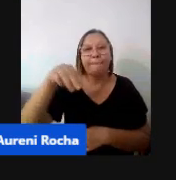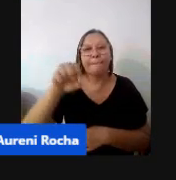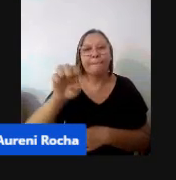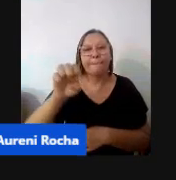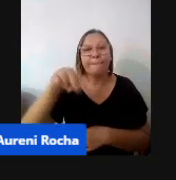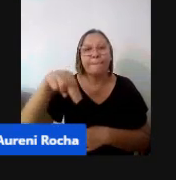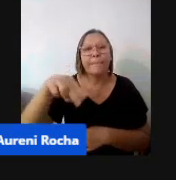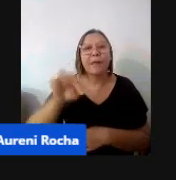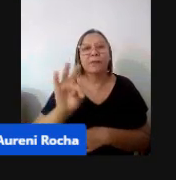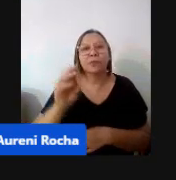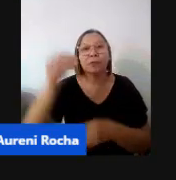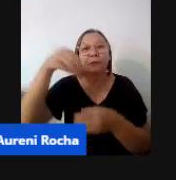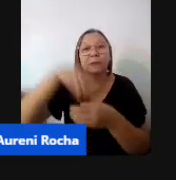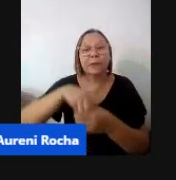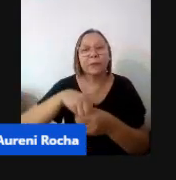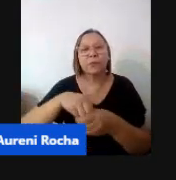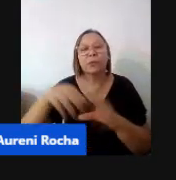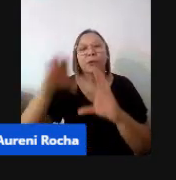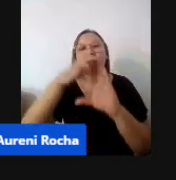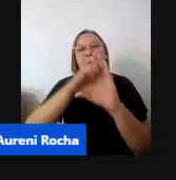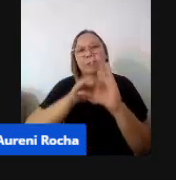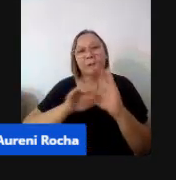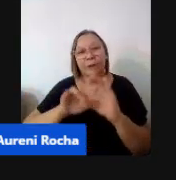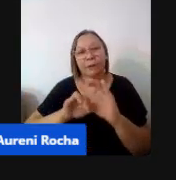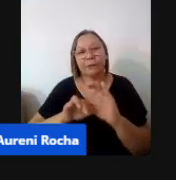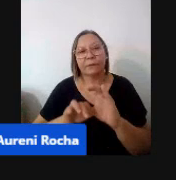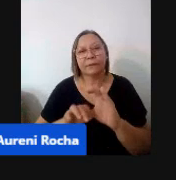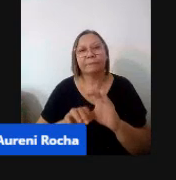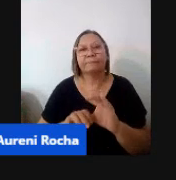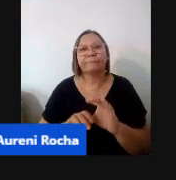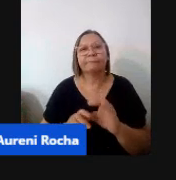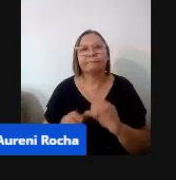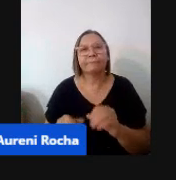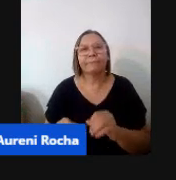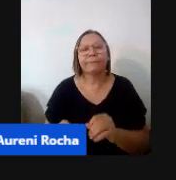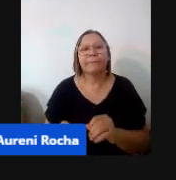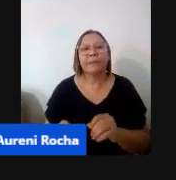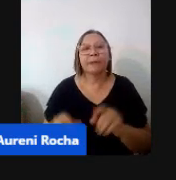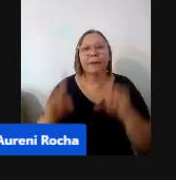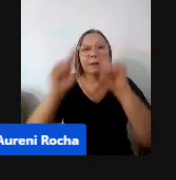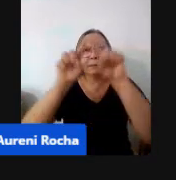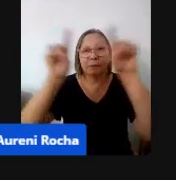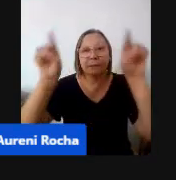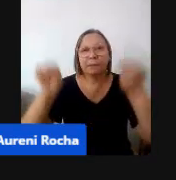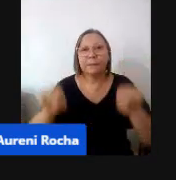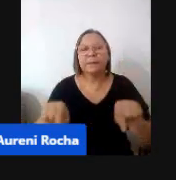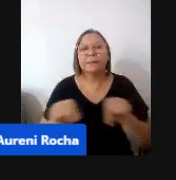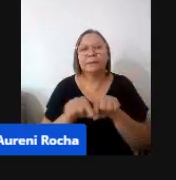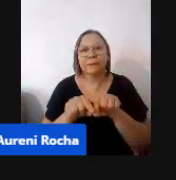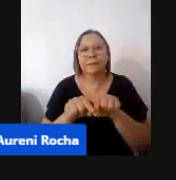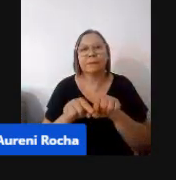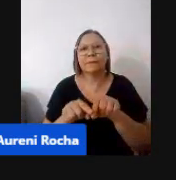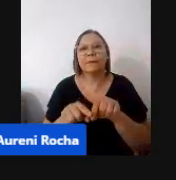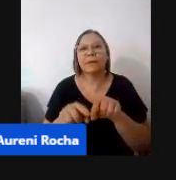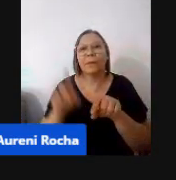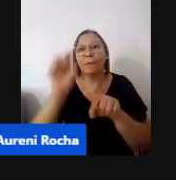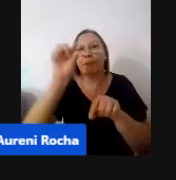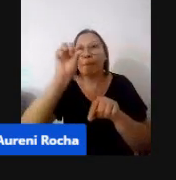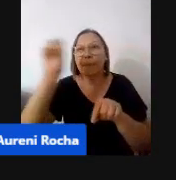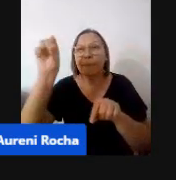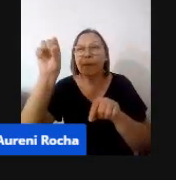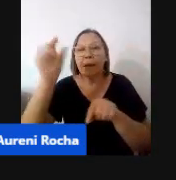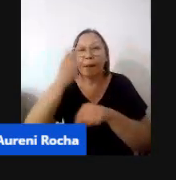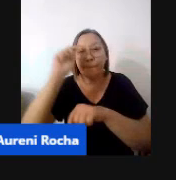Canva? No canto esquerdo da barra que tem ali no site do Canva, é uma barra preta, tem